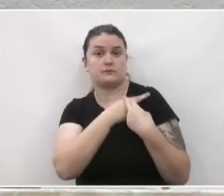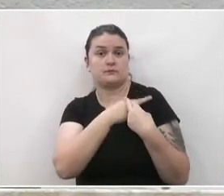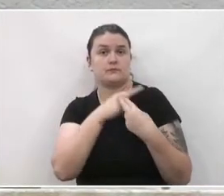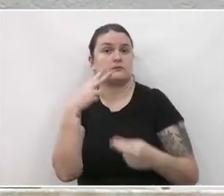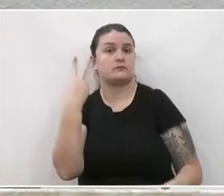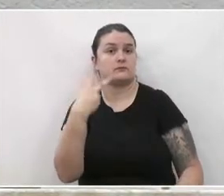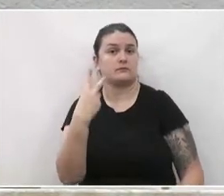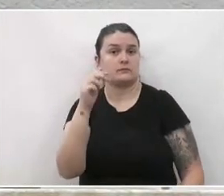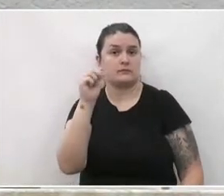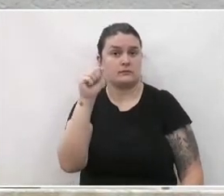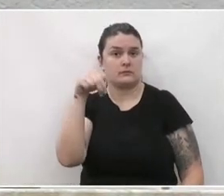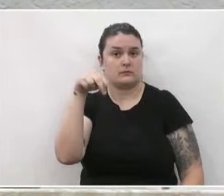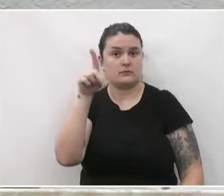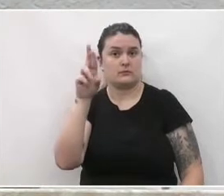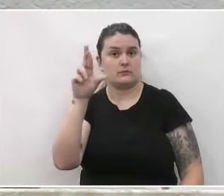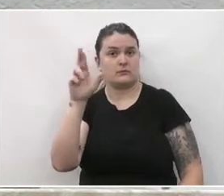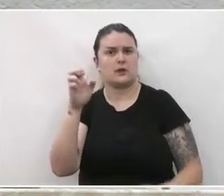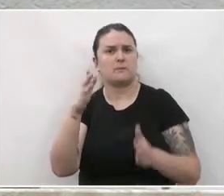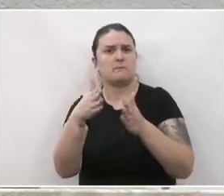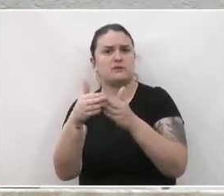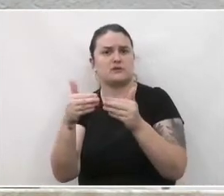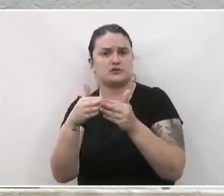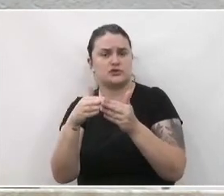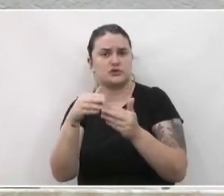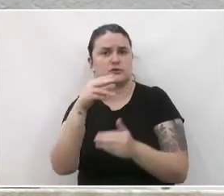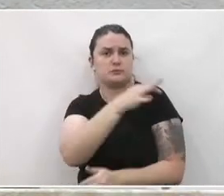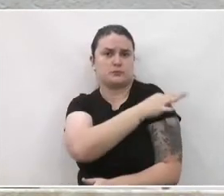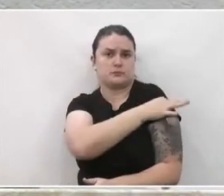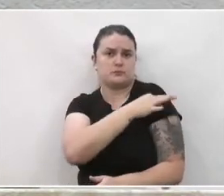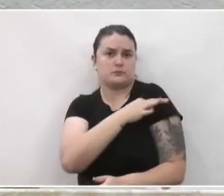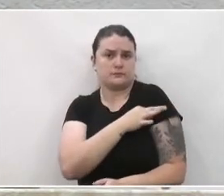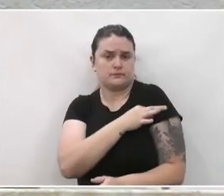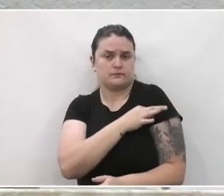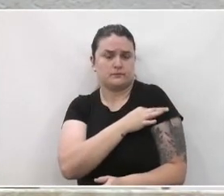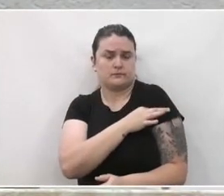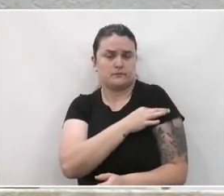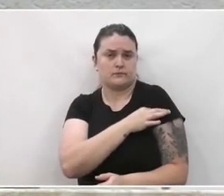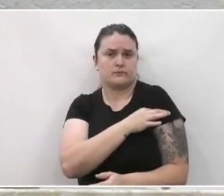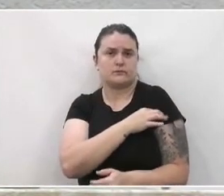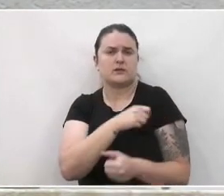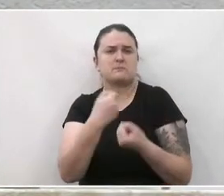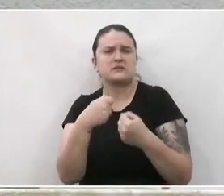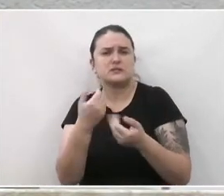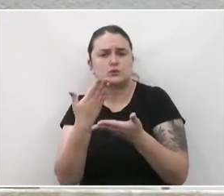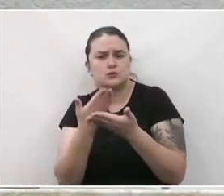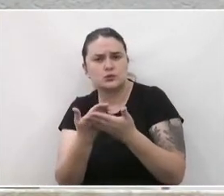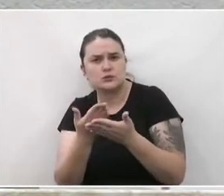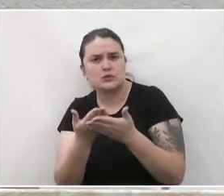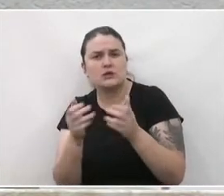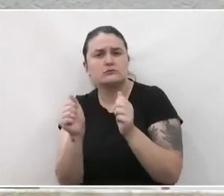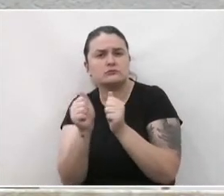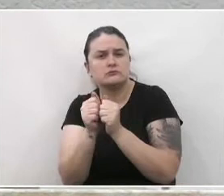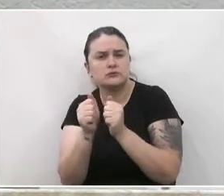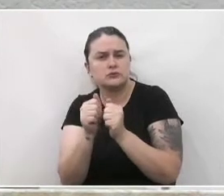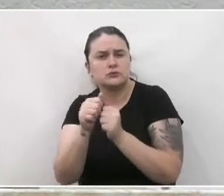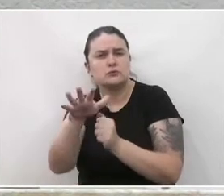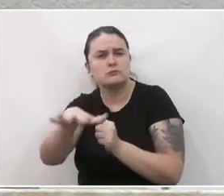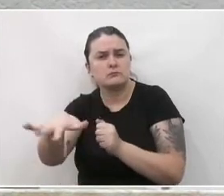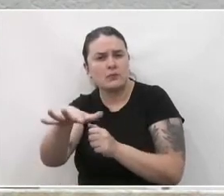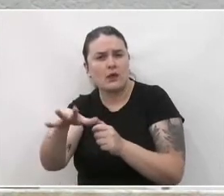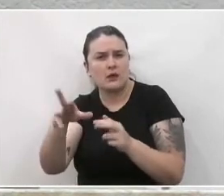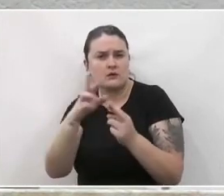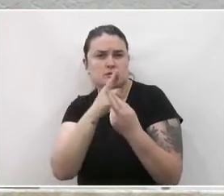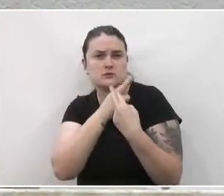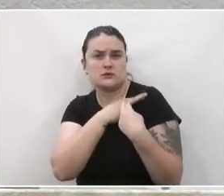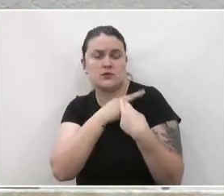Cristiano Hennick, ao senhor prefeito municipal para que viabilize estudo juntamente com o setor competente